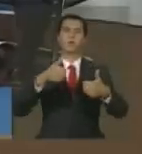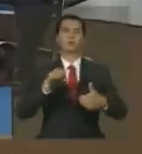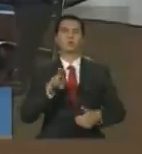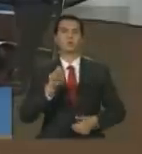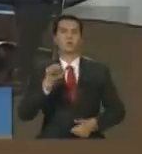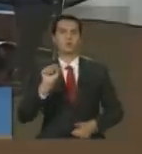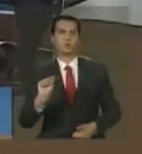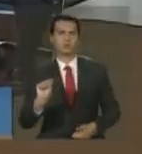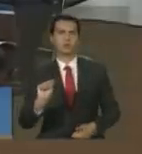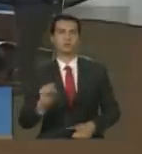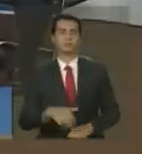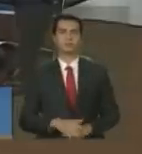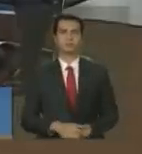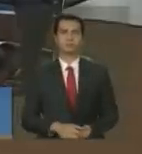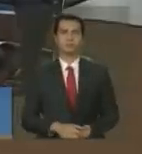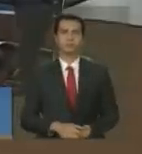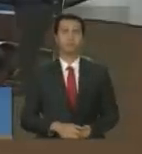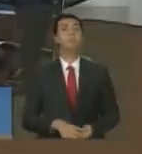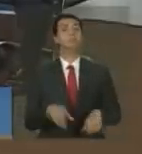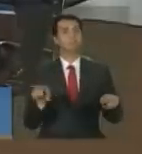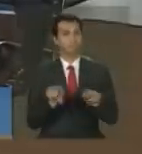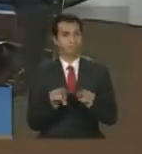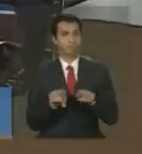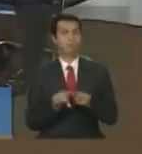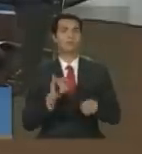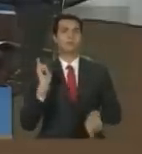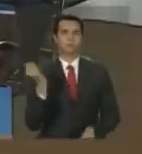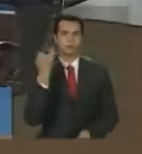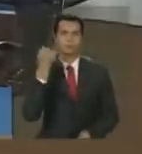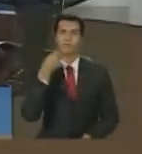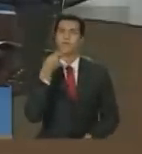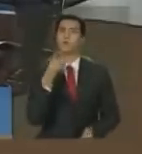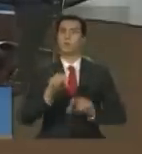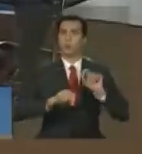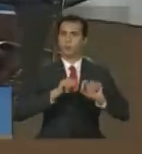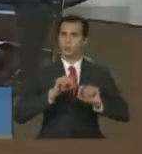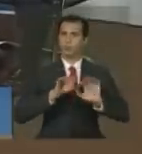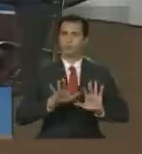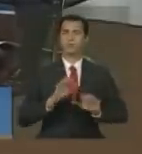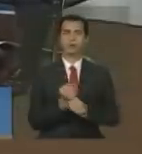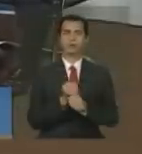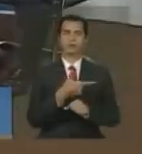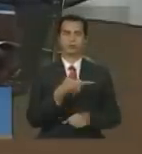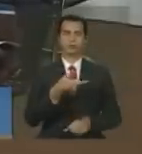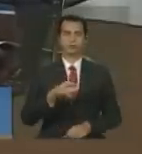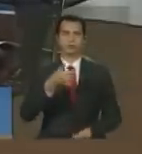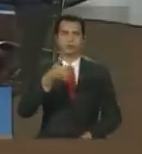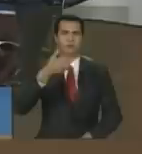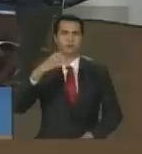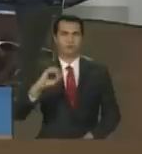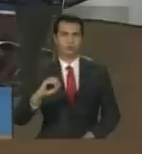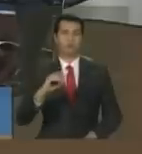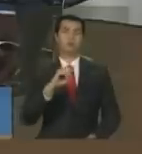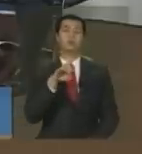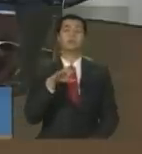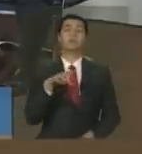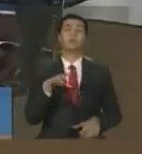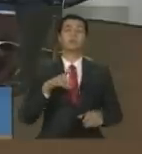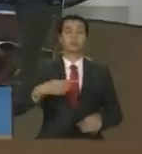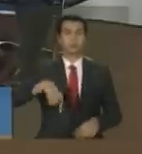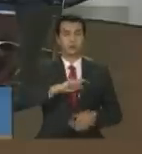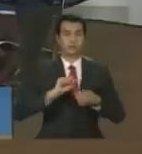importância, então, desse censo. Exato. Também é importante destacar que no ano de 2010 o censo, ele foi